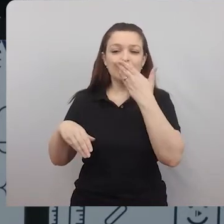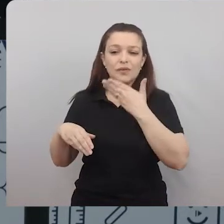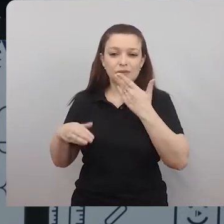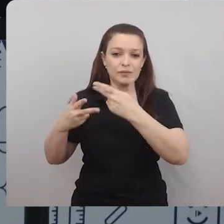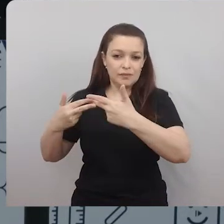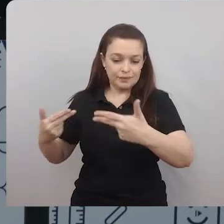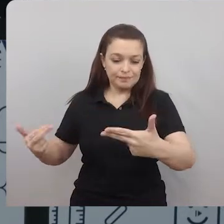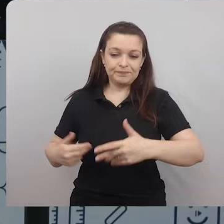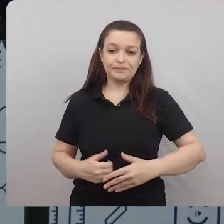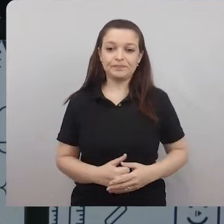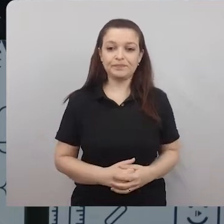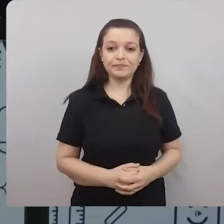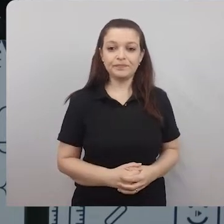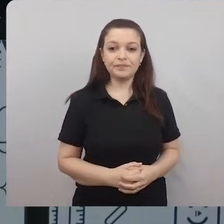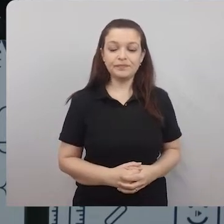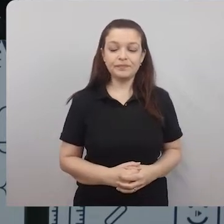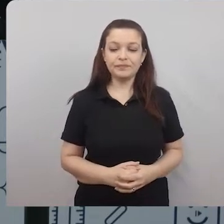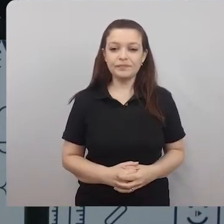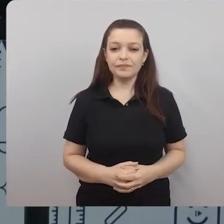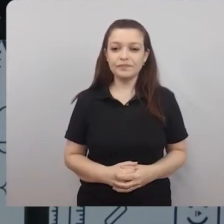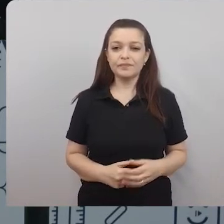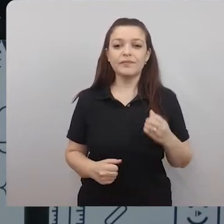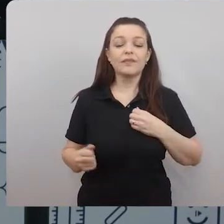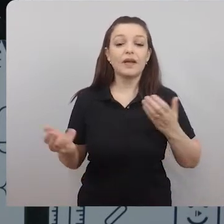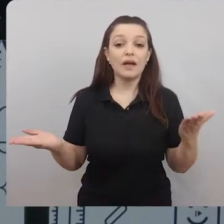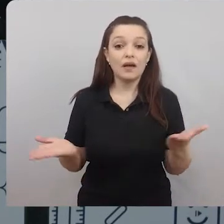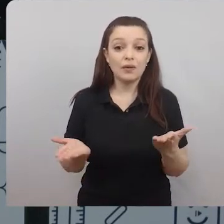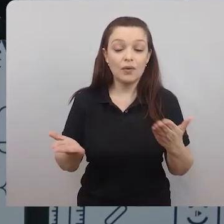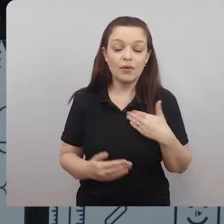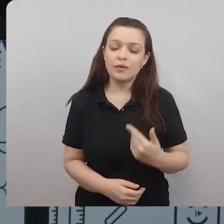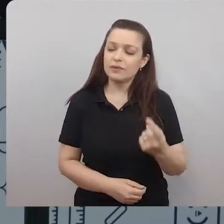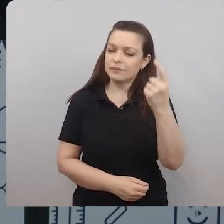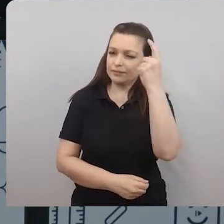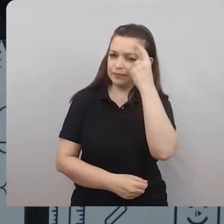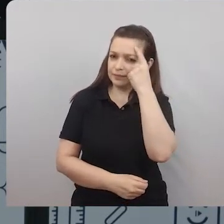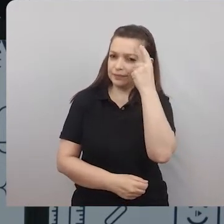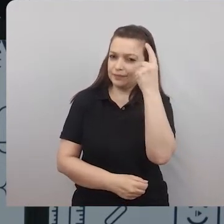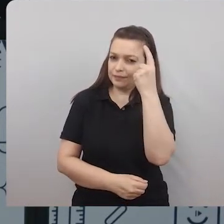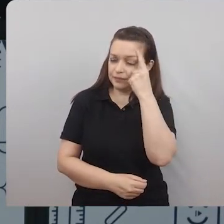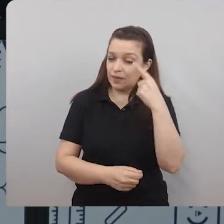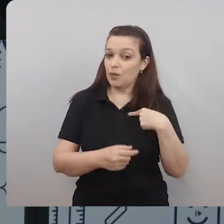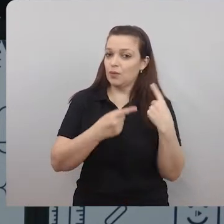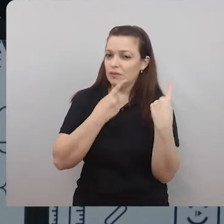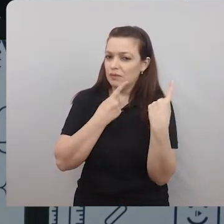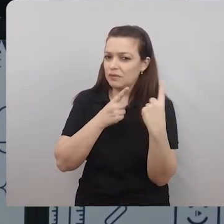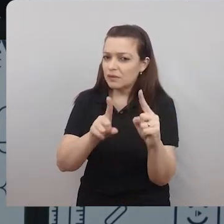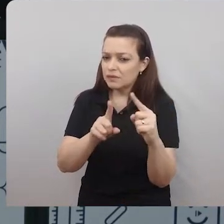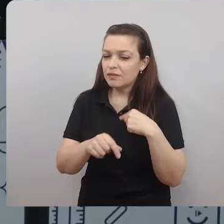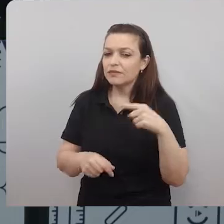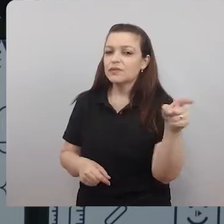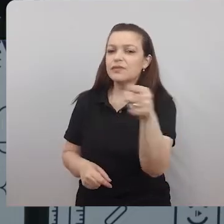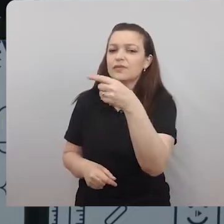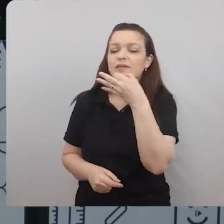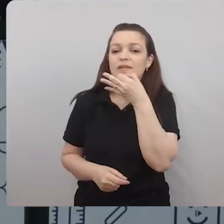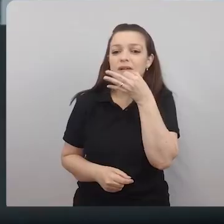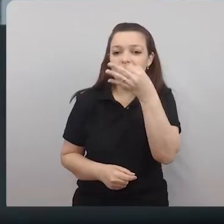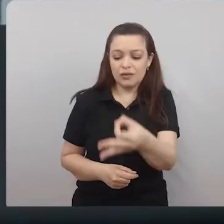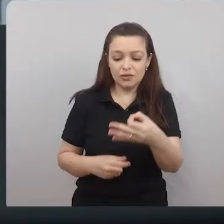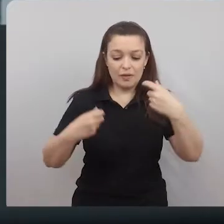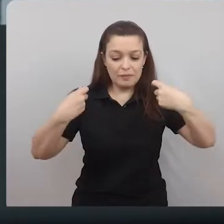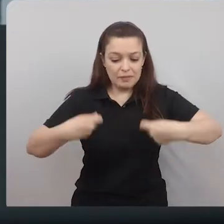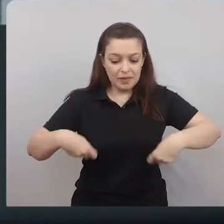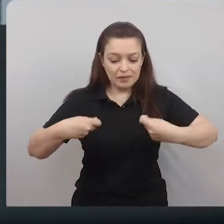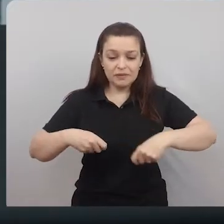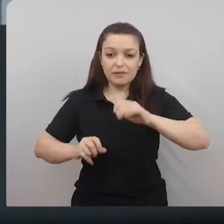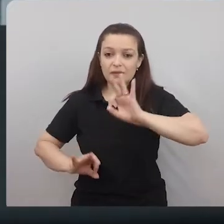para fazer esse bolo. Agora vamos pensar aqui. Eu tenho um desafio para vocês. Nós temos que colocar